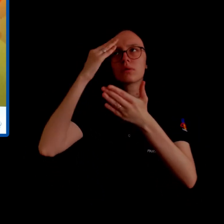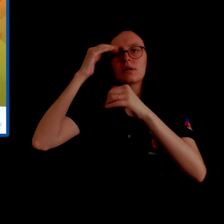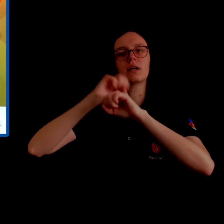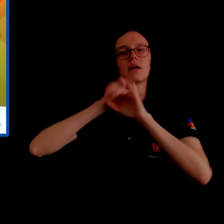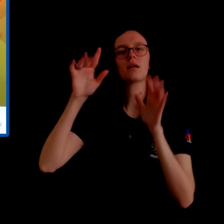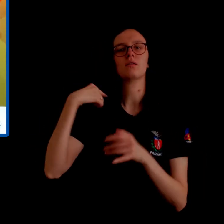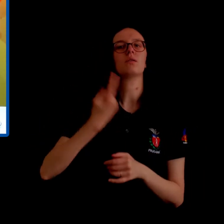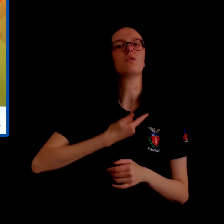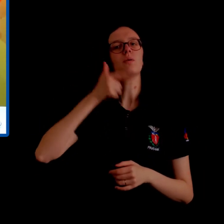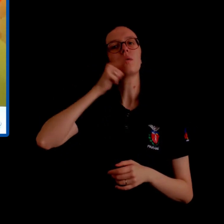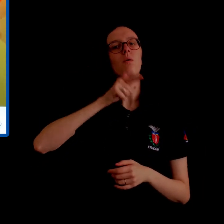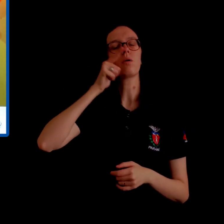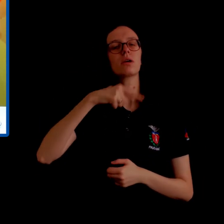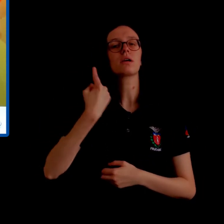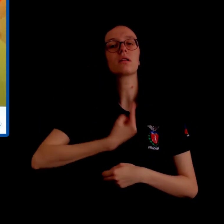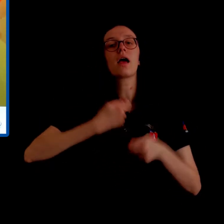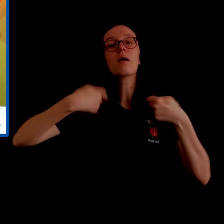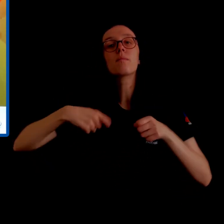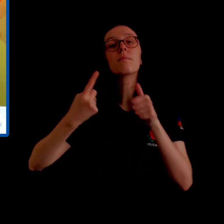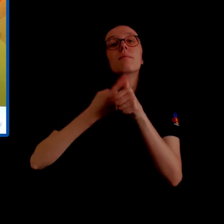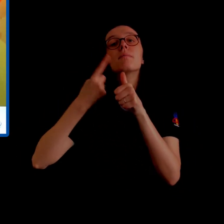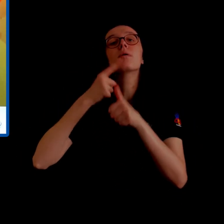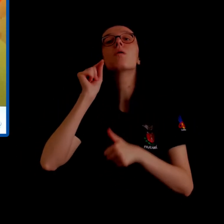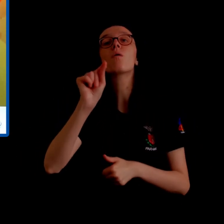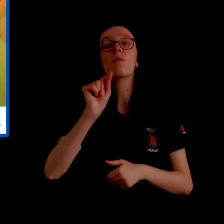tudo isso, a gente precisa primeiro